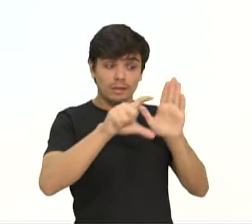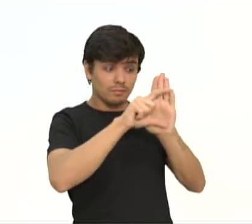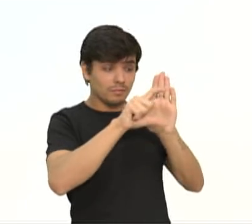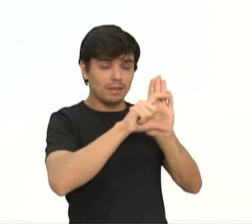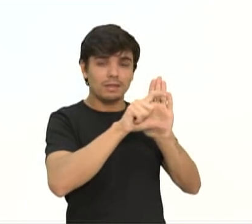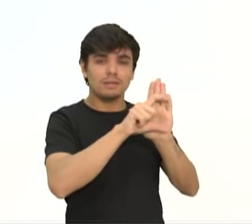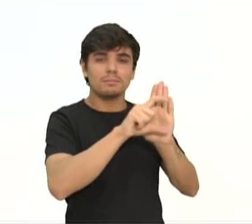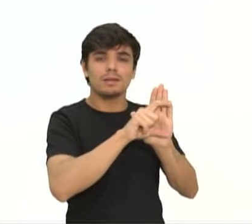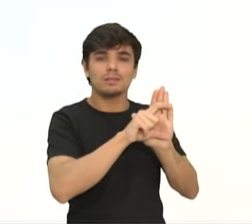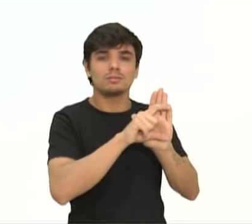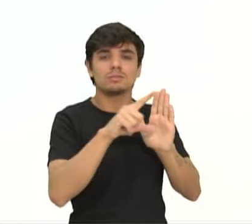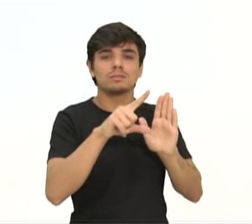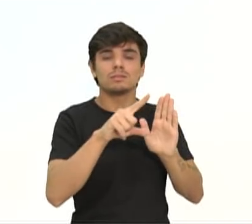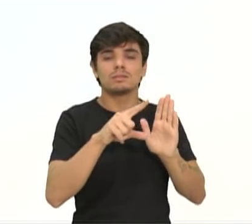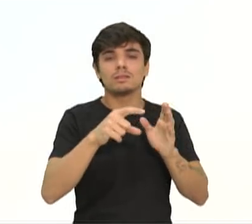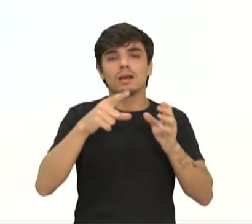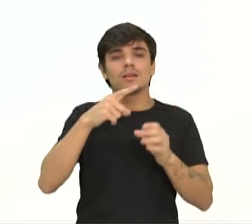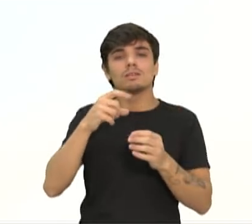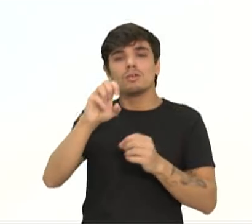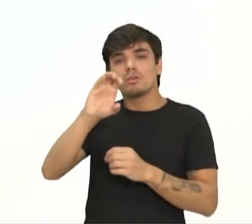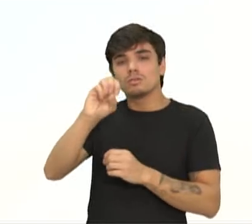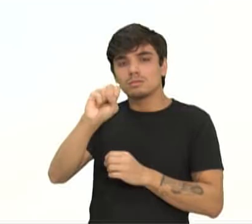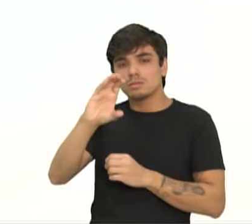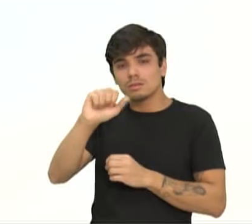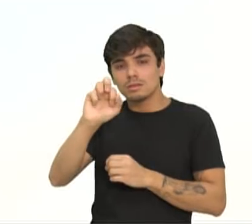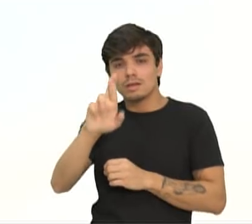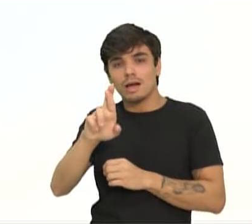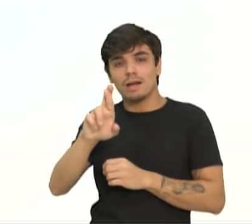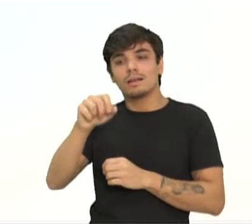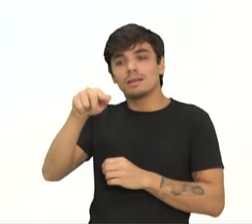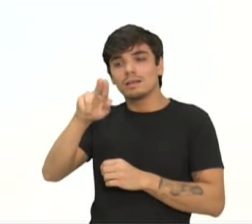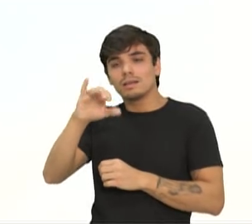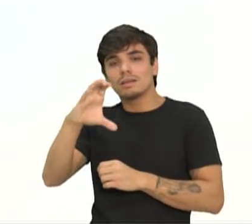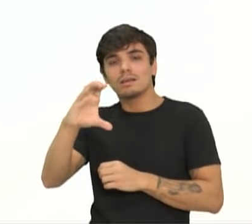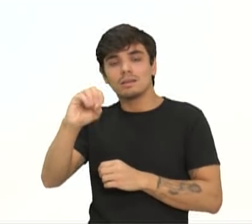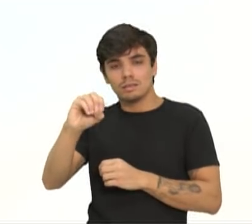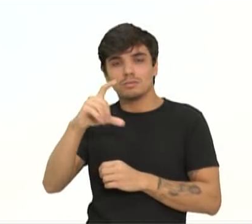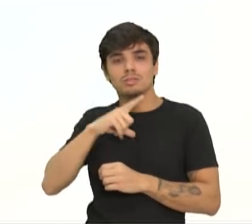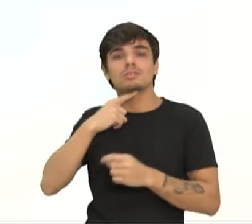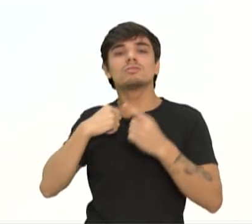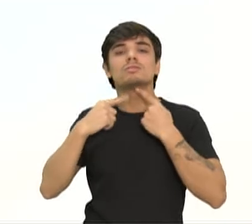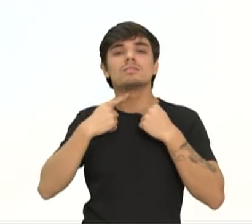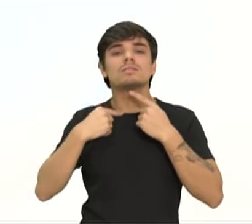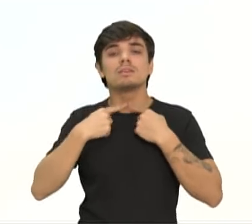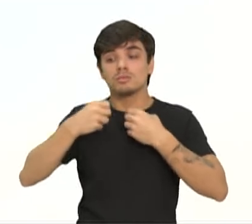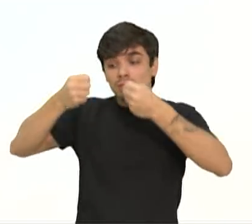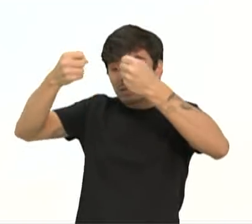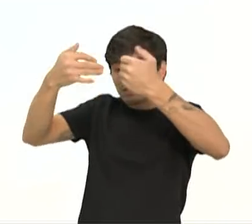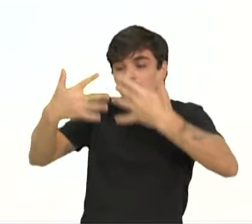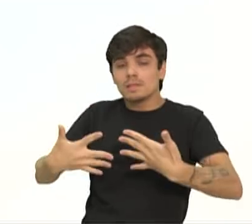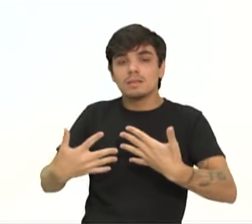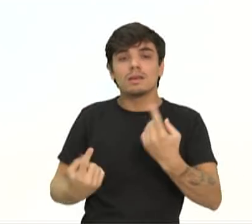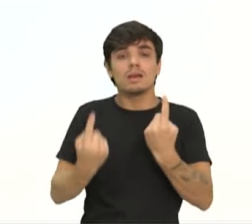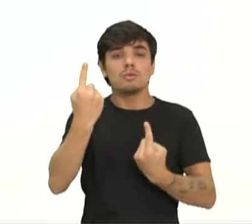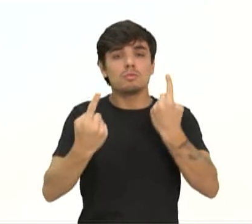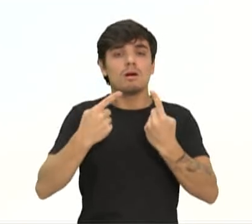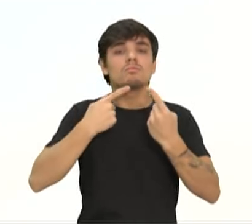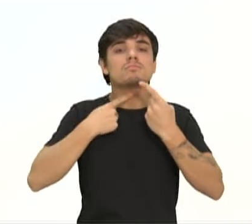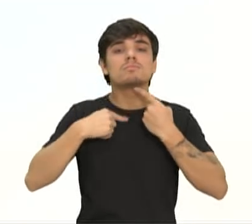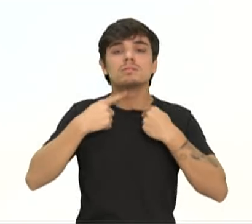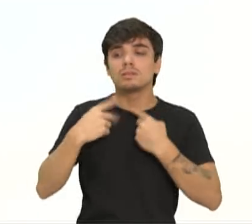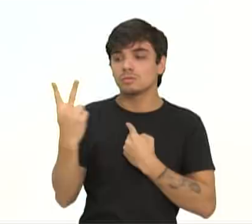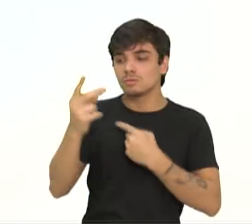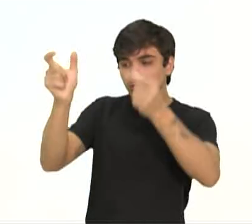e Kiko tinham um desejo. Explique. Faça a sua explicação. Qual era o desejo dos 2 personagens?